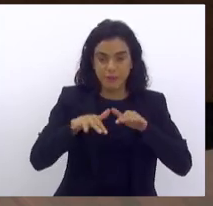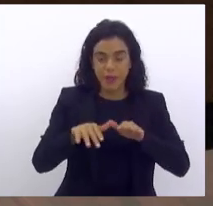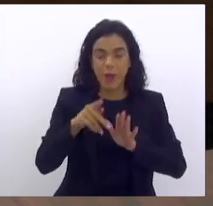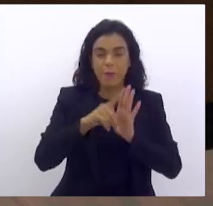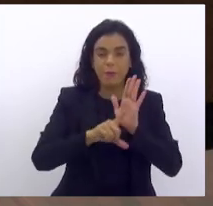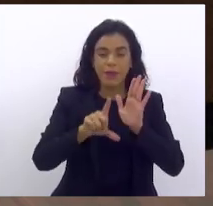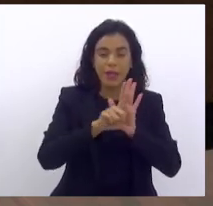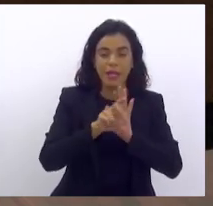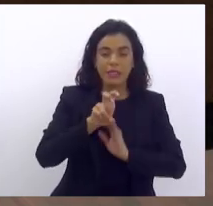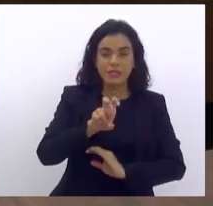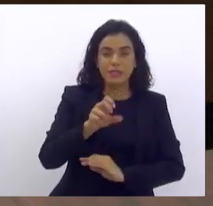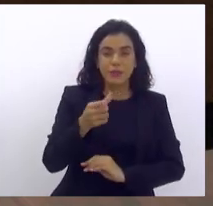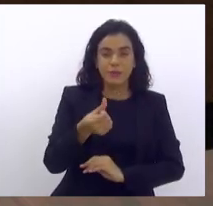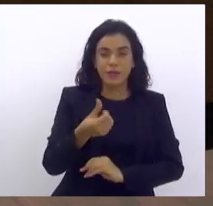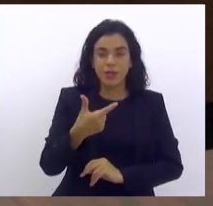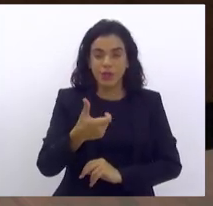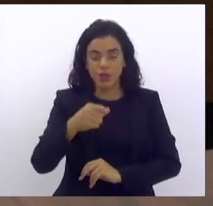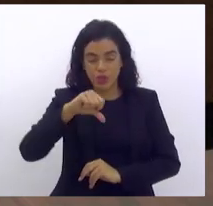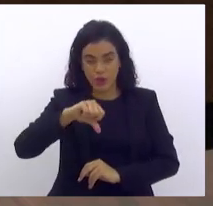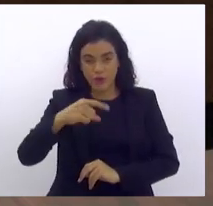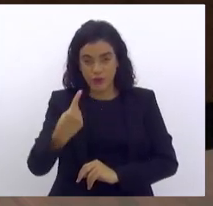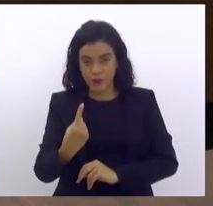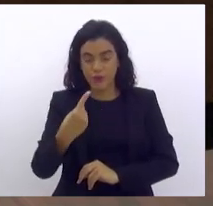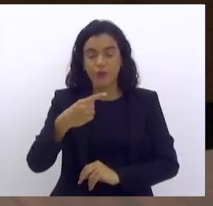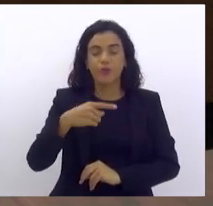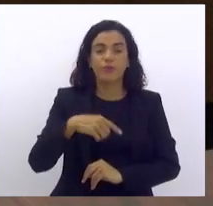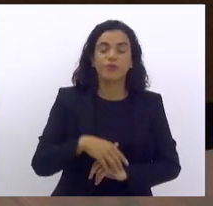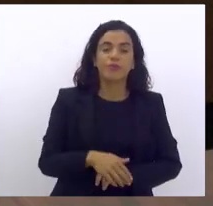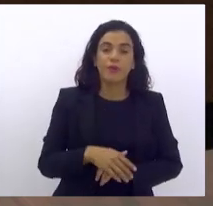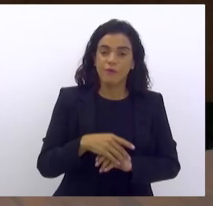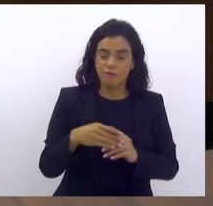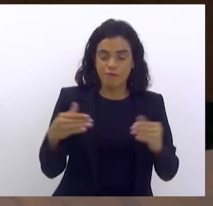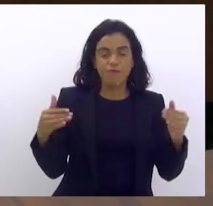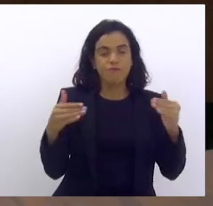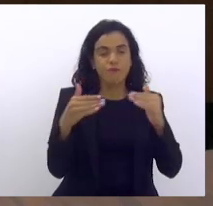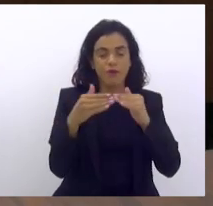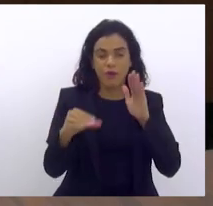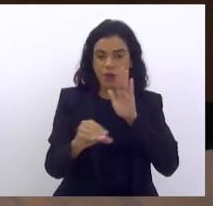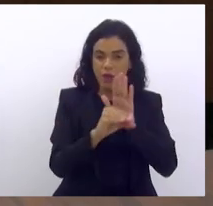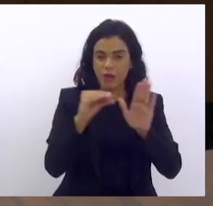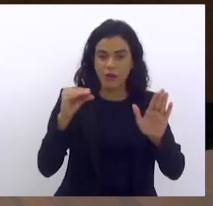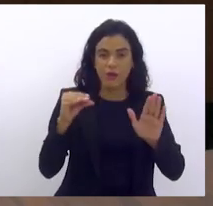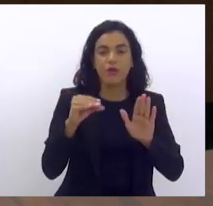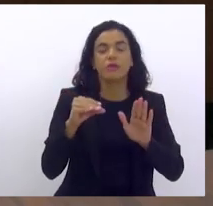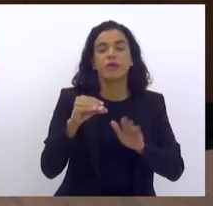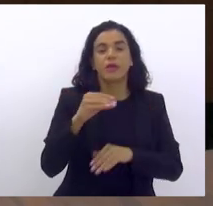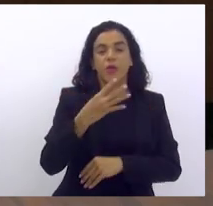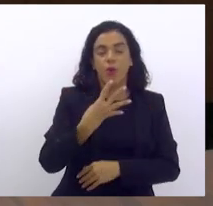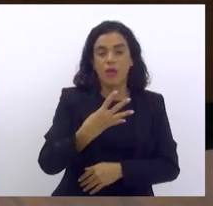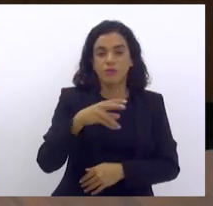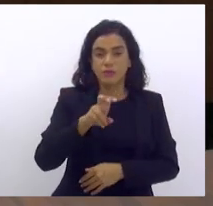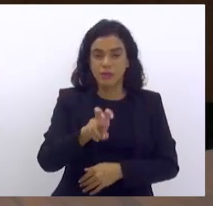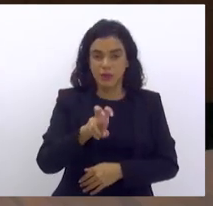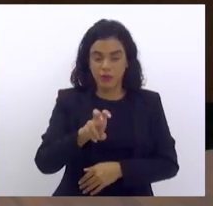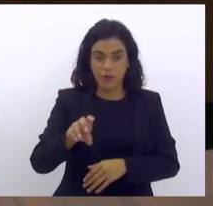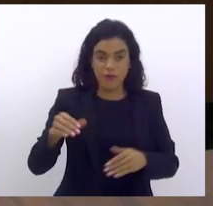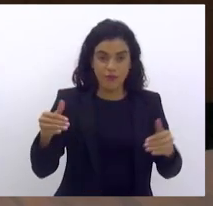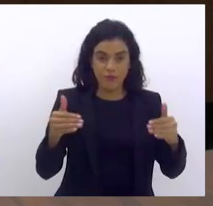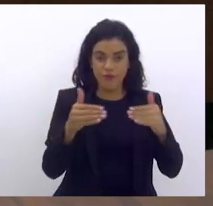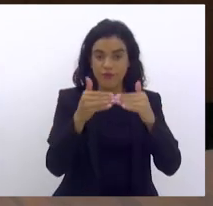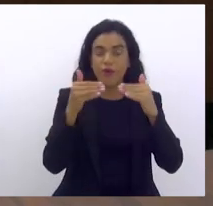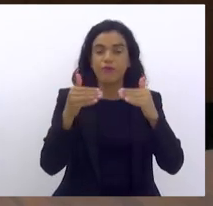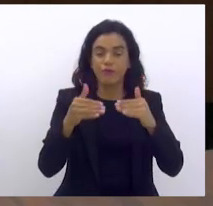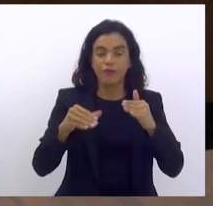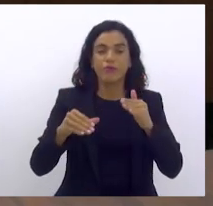PL 5691 de 22. Favorável às emendas 4 e 5,